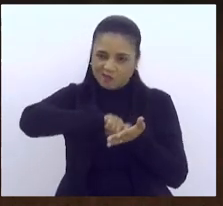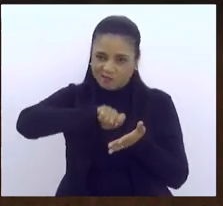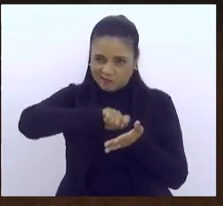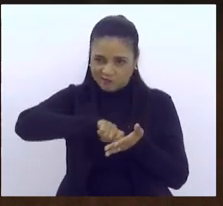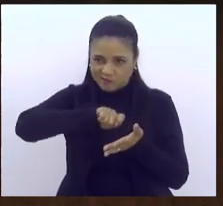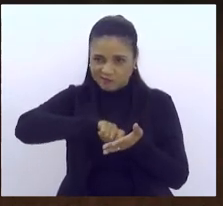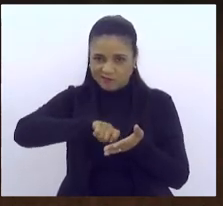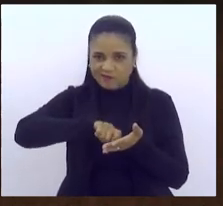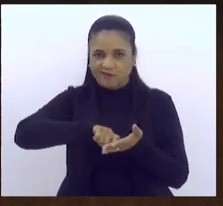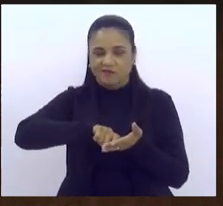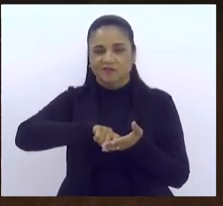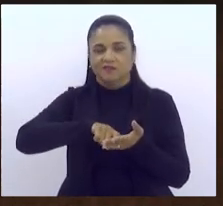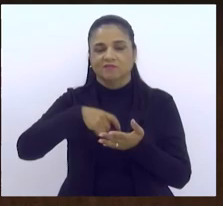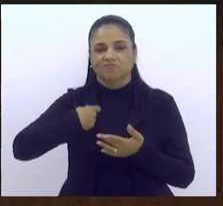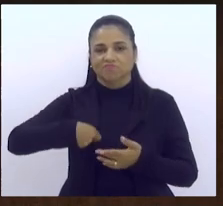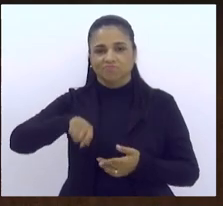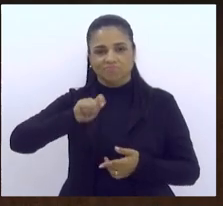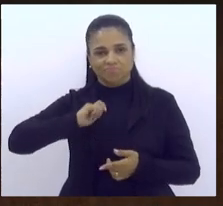e por ter